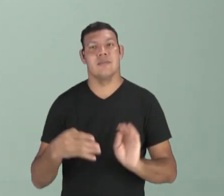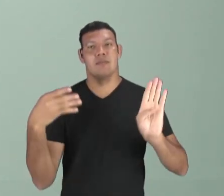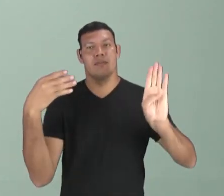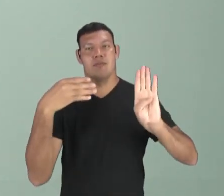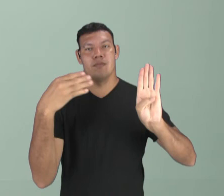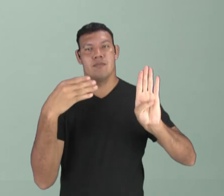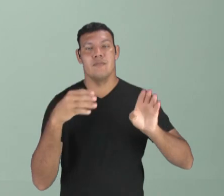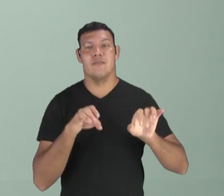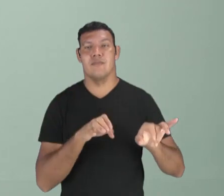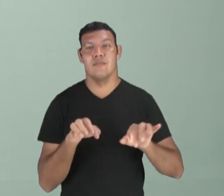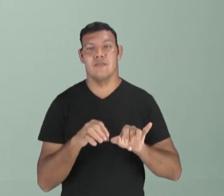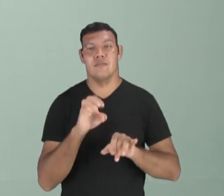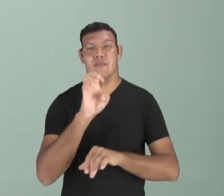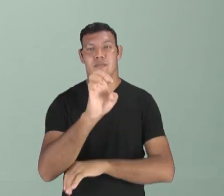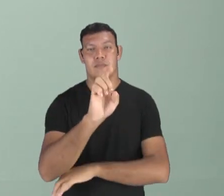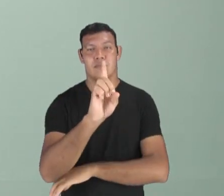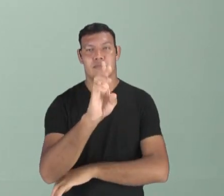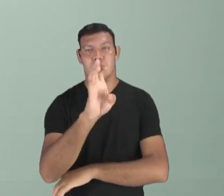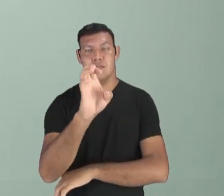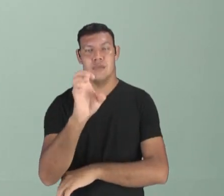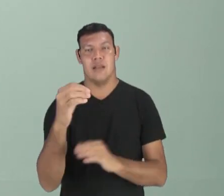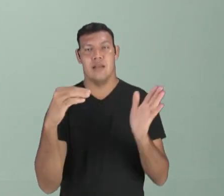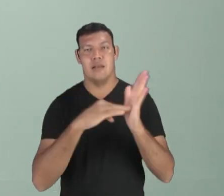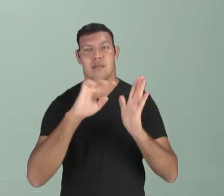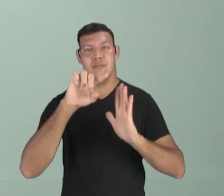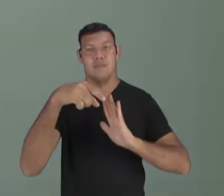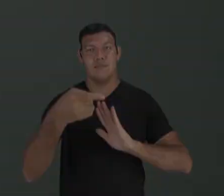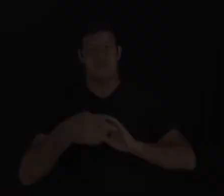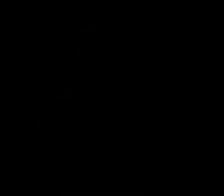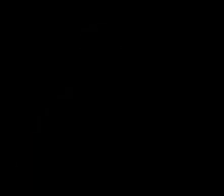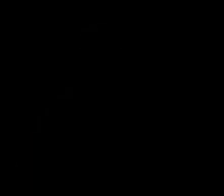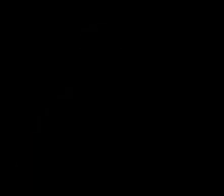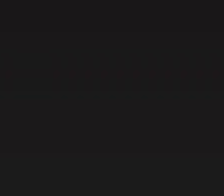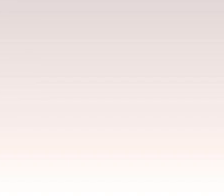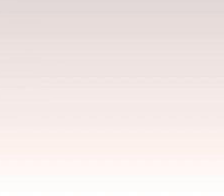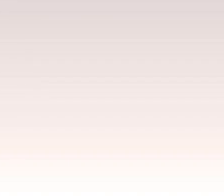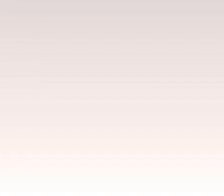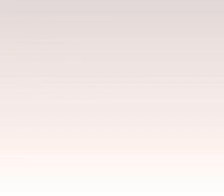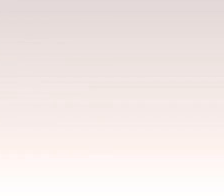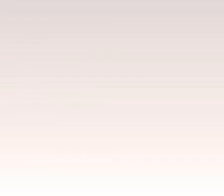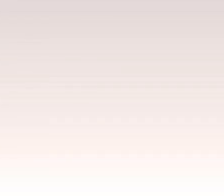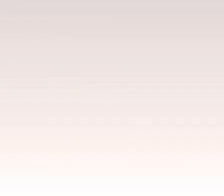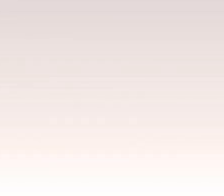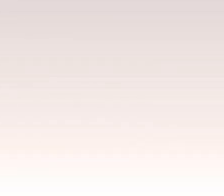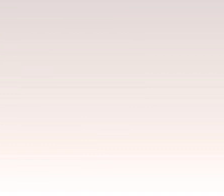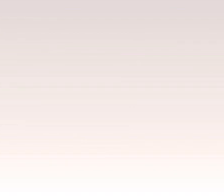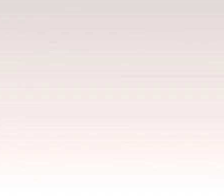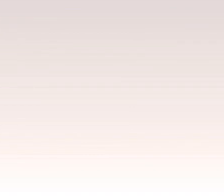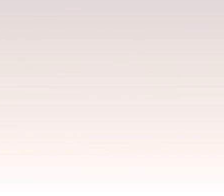acesso à plataforma e-book e até a próxima aula E aí